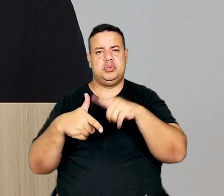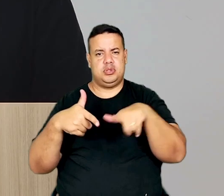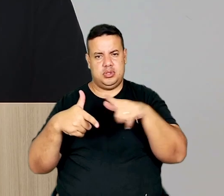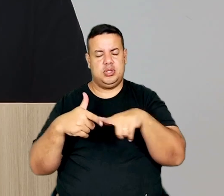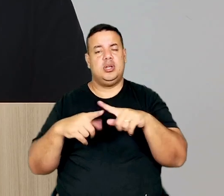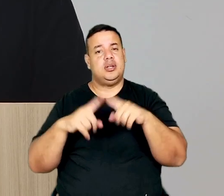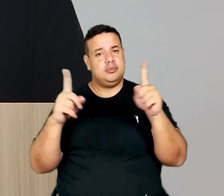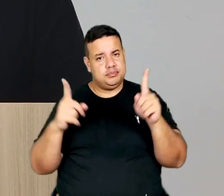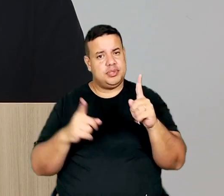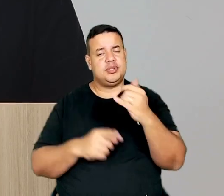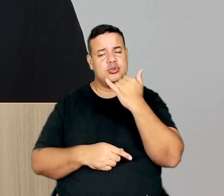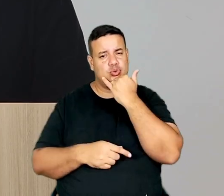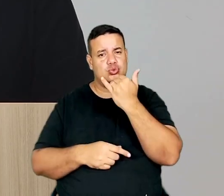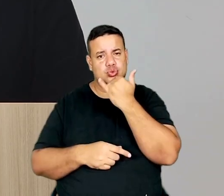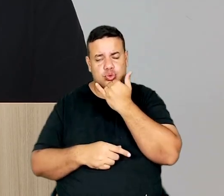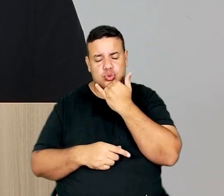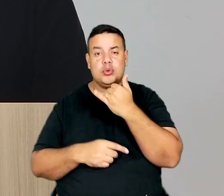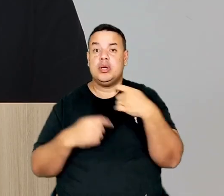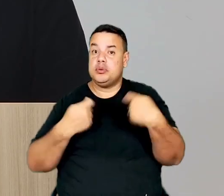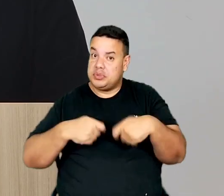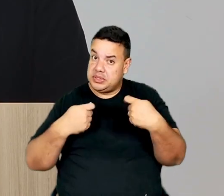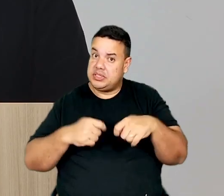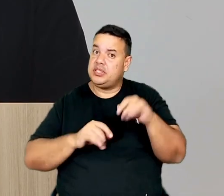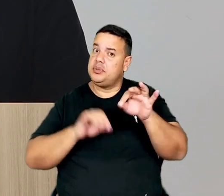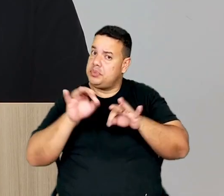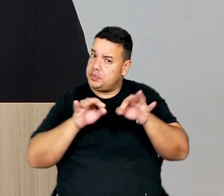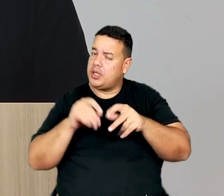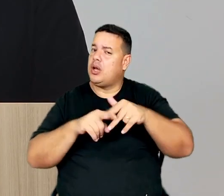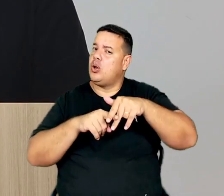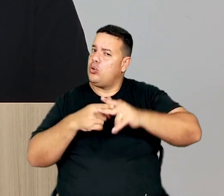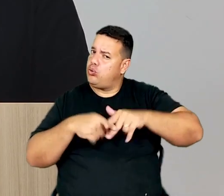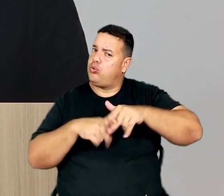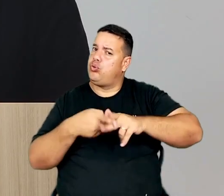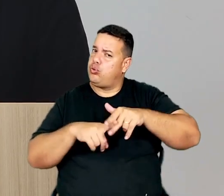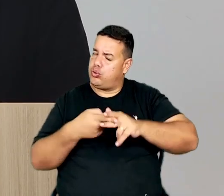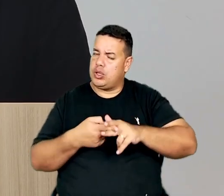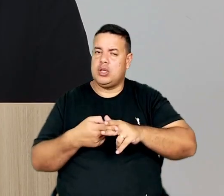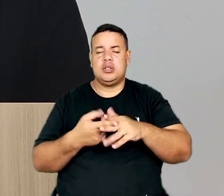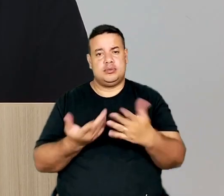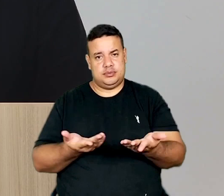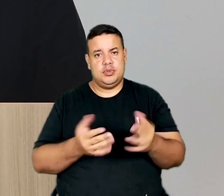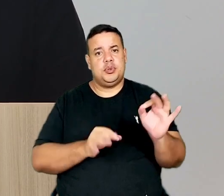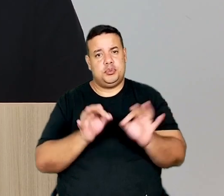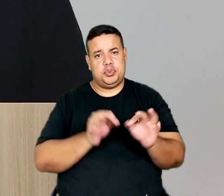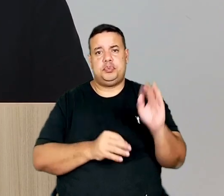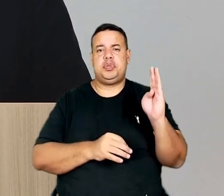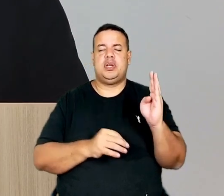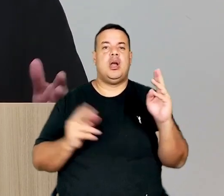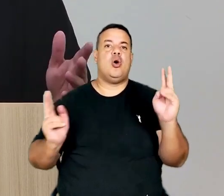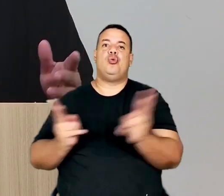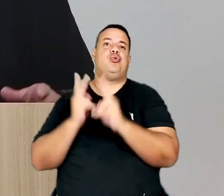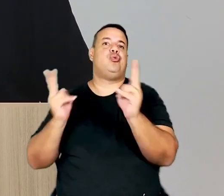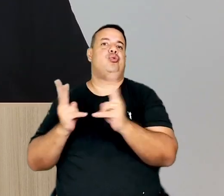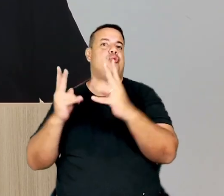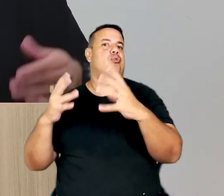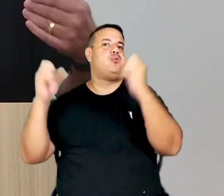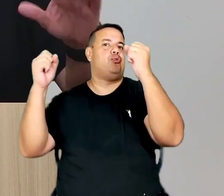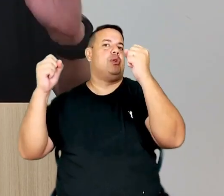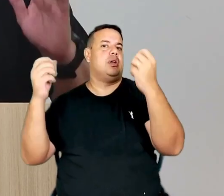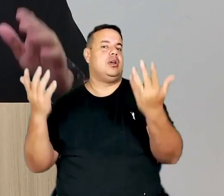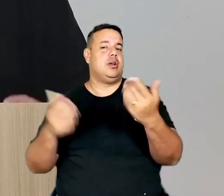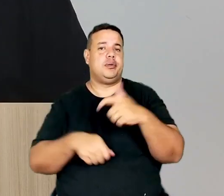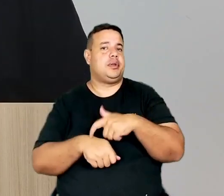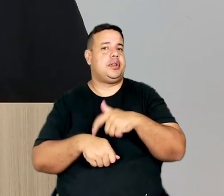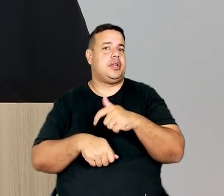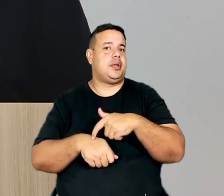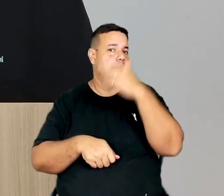me desculpar, tem que ter um plano B. Tem que ter um plano B. Isso não pode... deu um vento e aí não tem gente para trabalhar e a